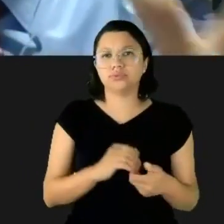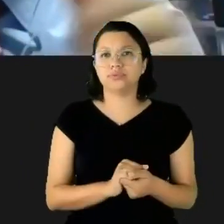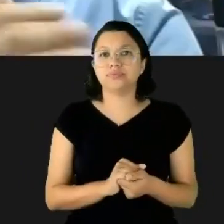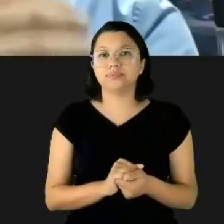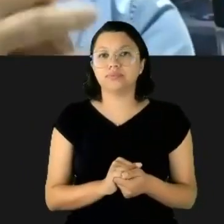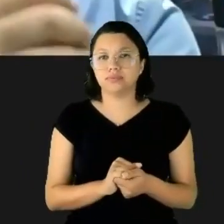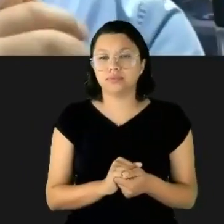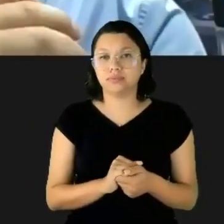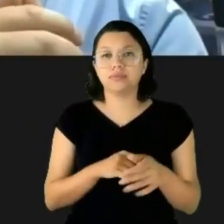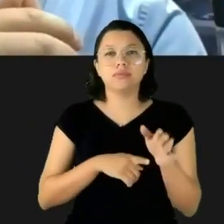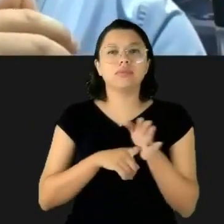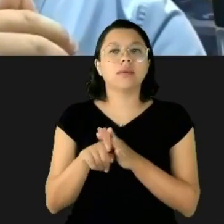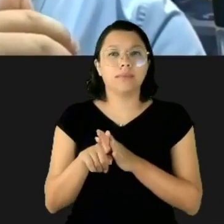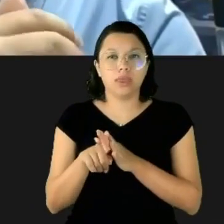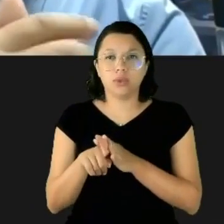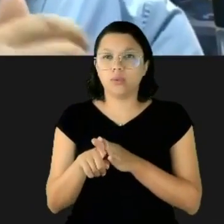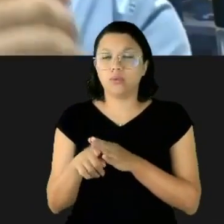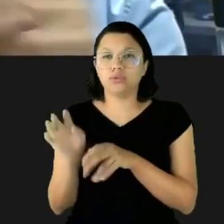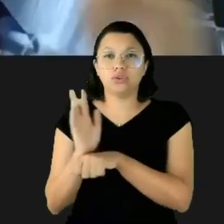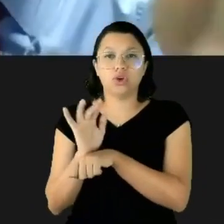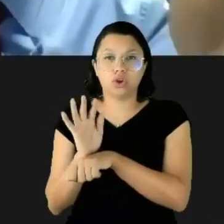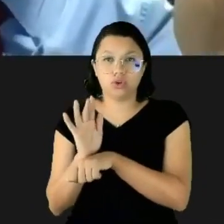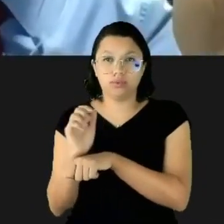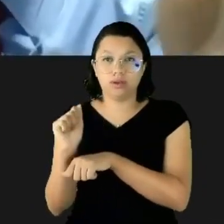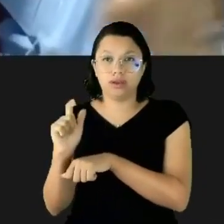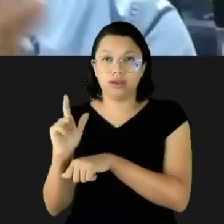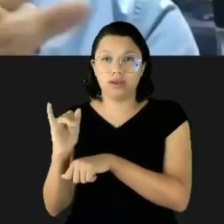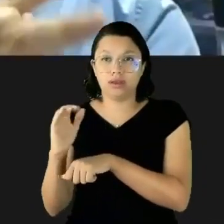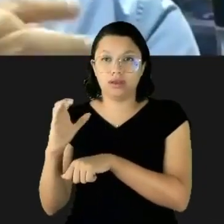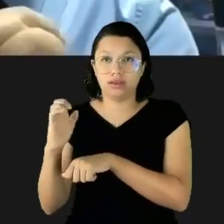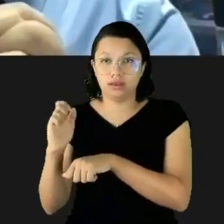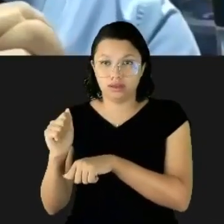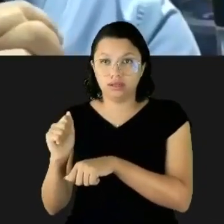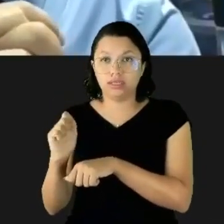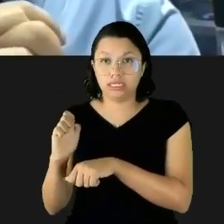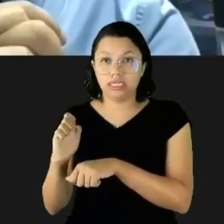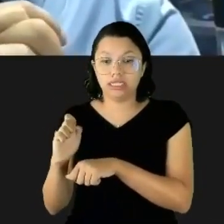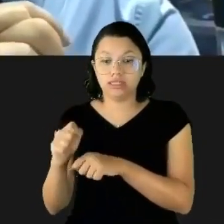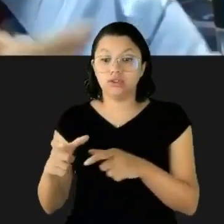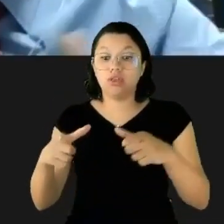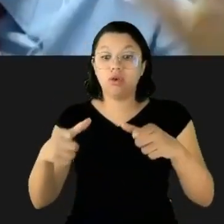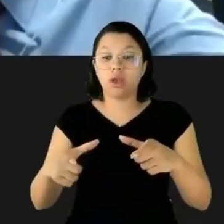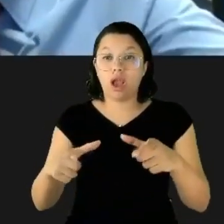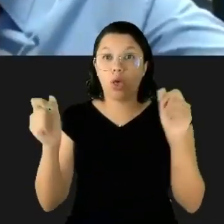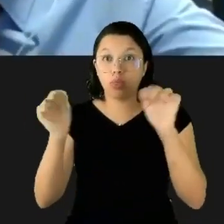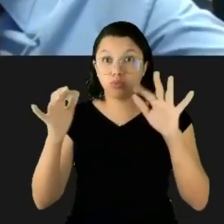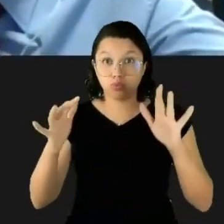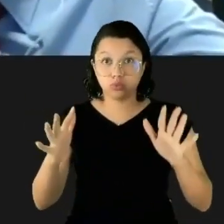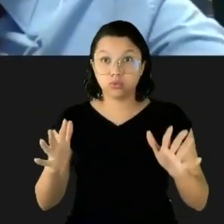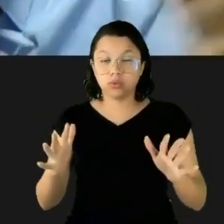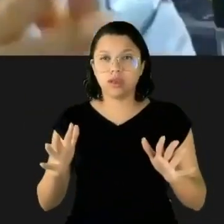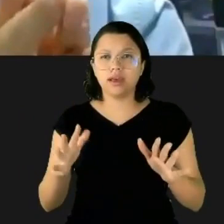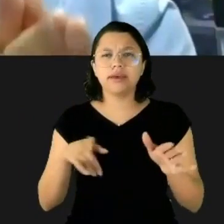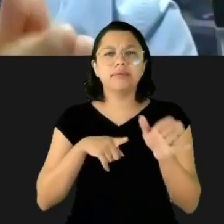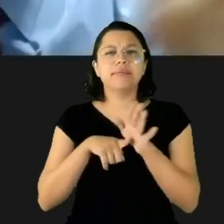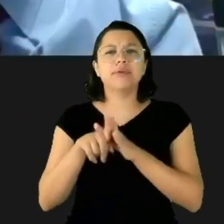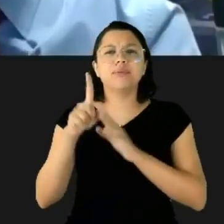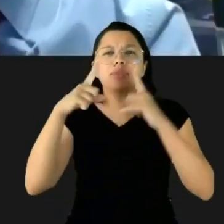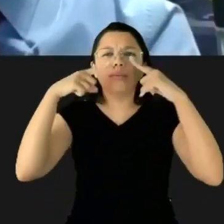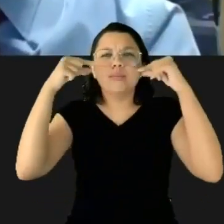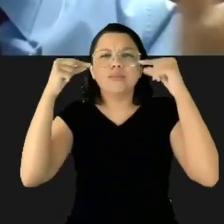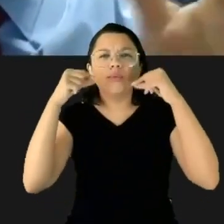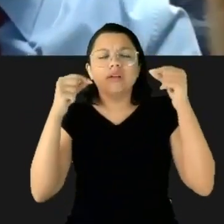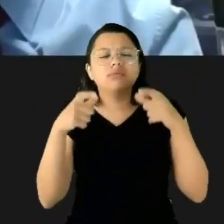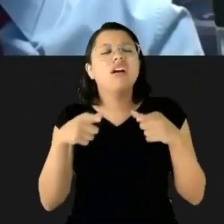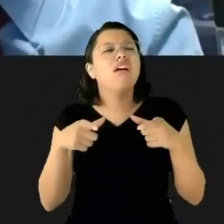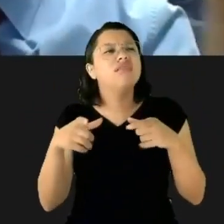da Alice para o gato no País das Maravilhas, Alice pergunta para o gato, onde essa estrada vai dar? E o